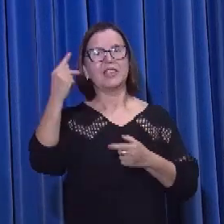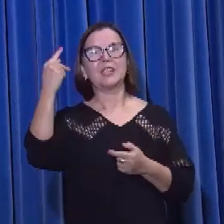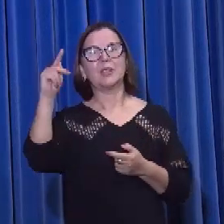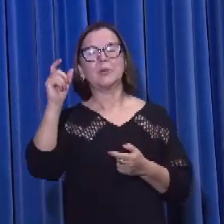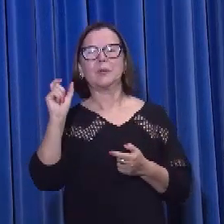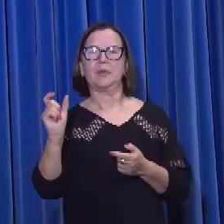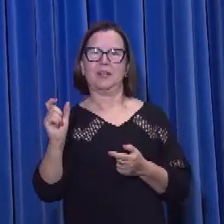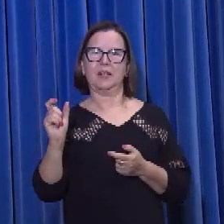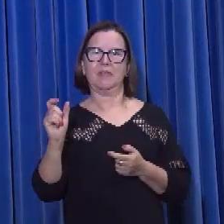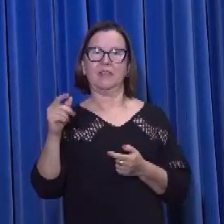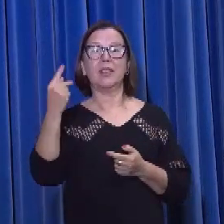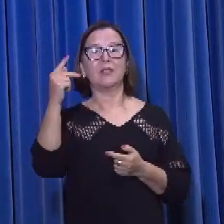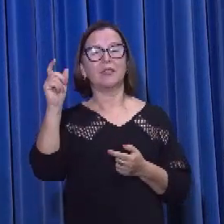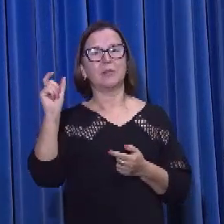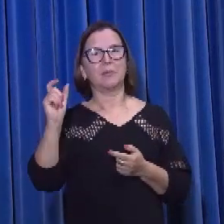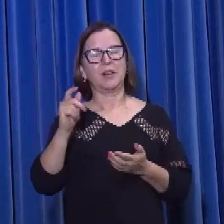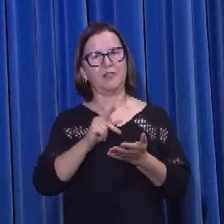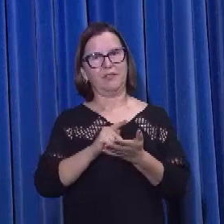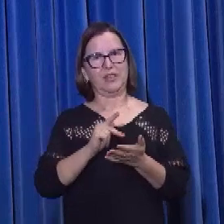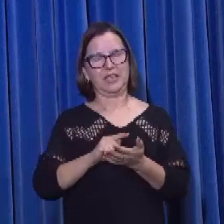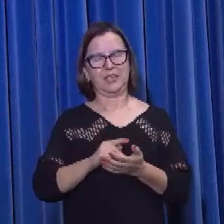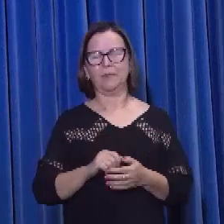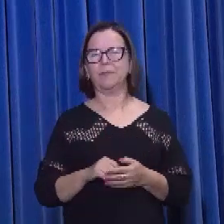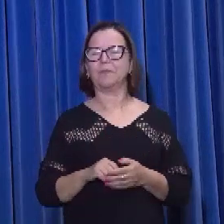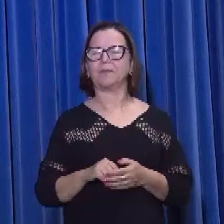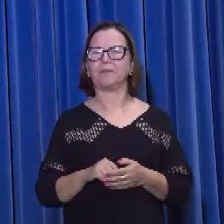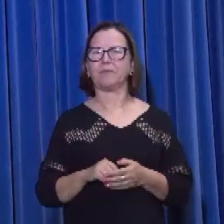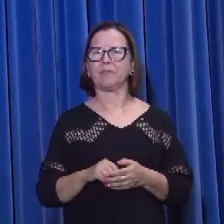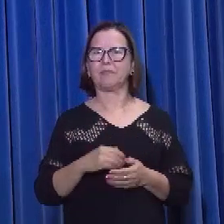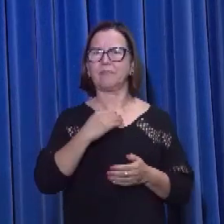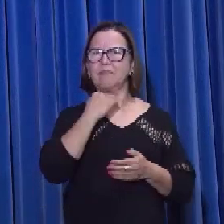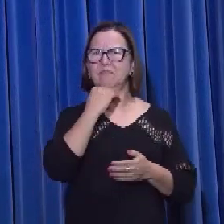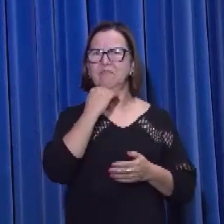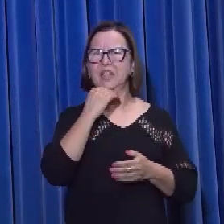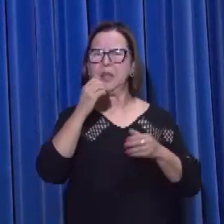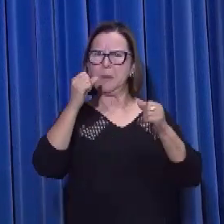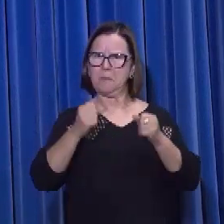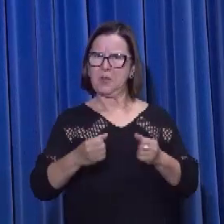ser santificado ausente da palavra de Deus.